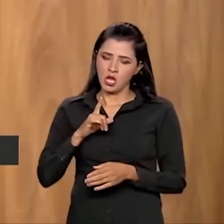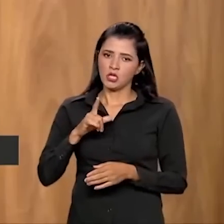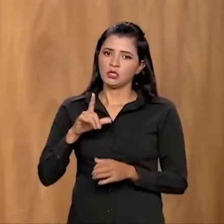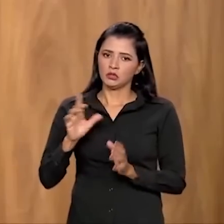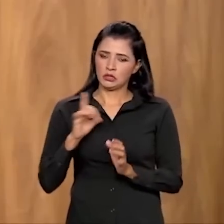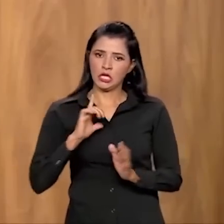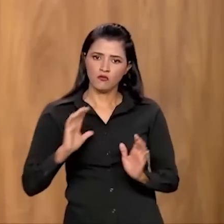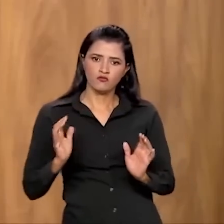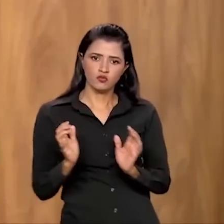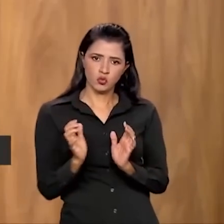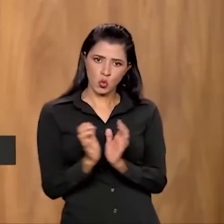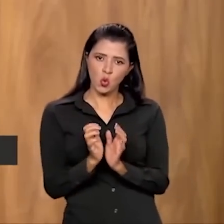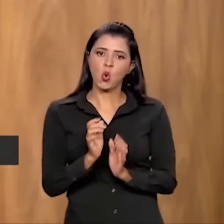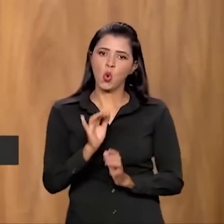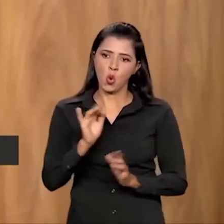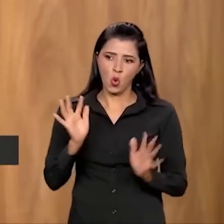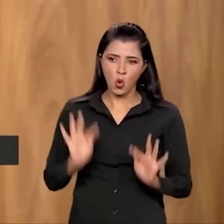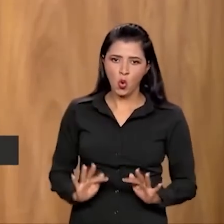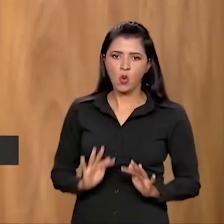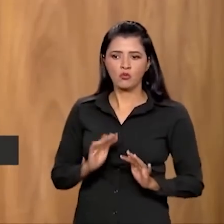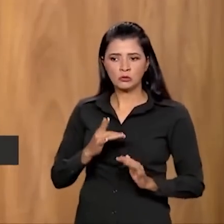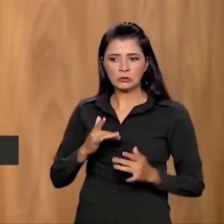grupos solidários que